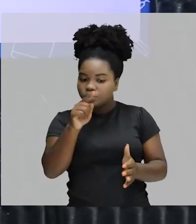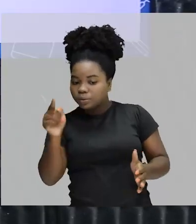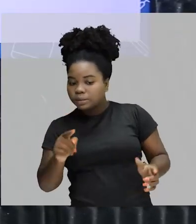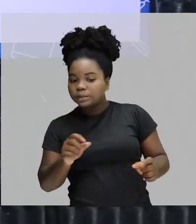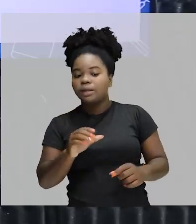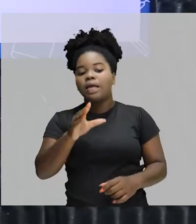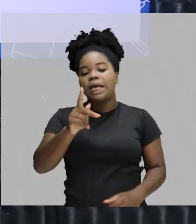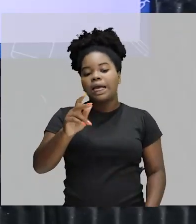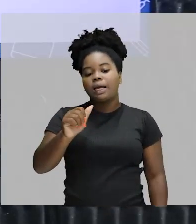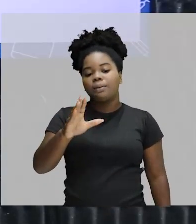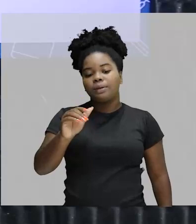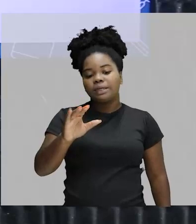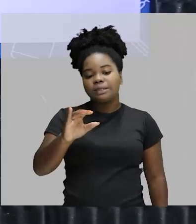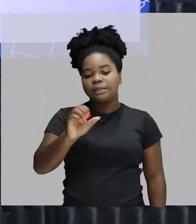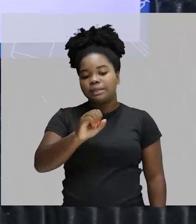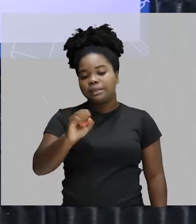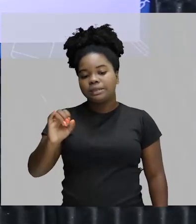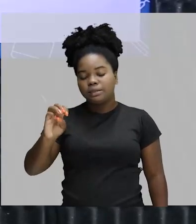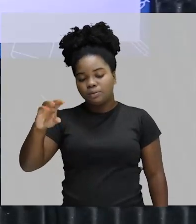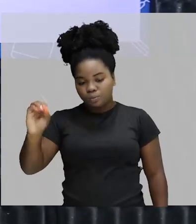fica capacíssimo.